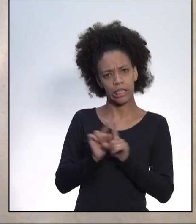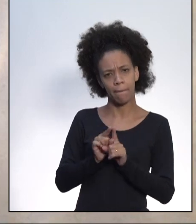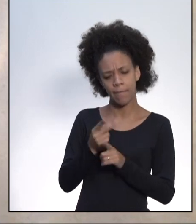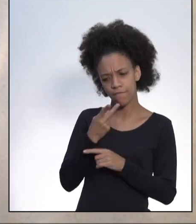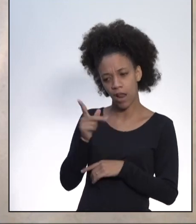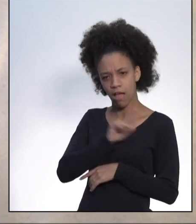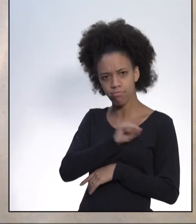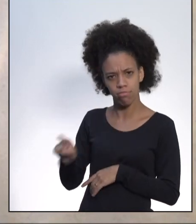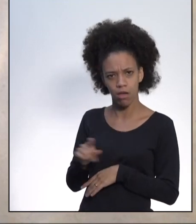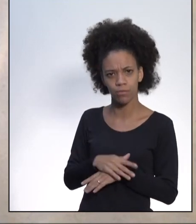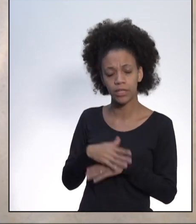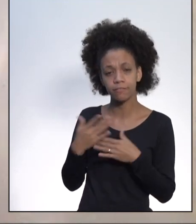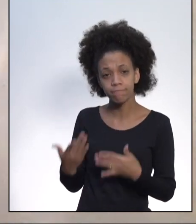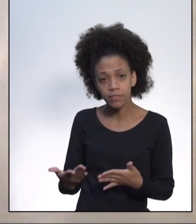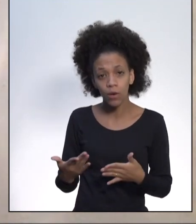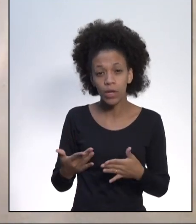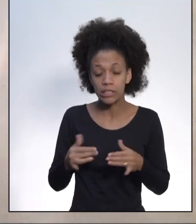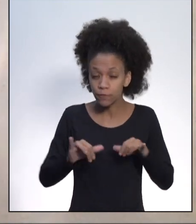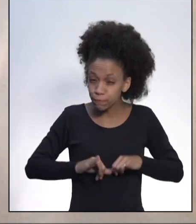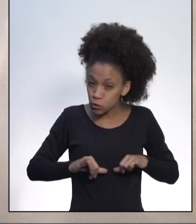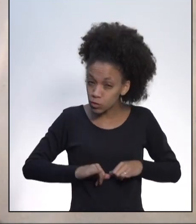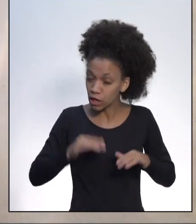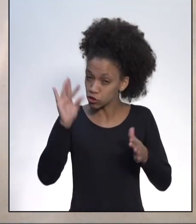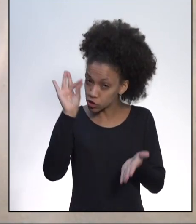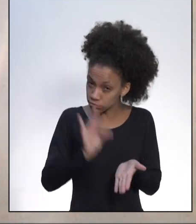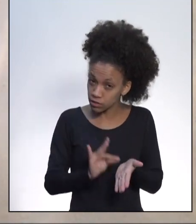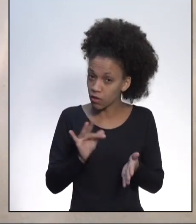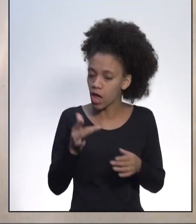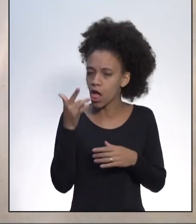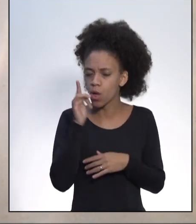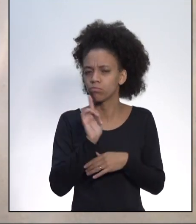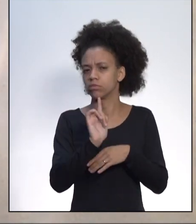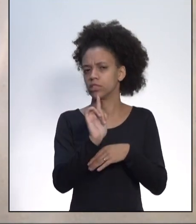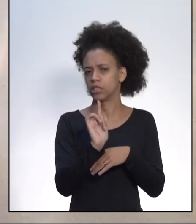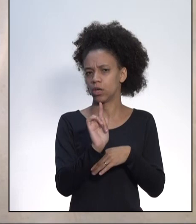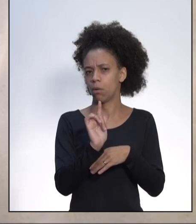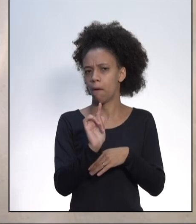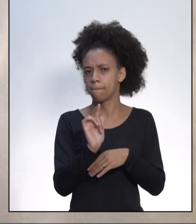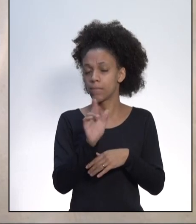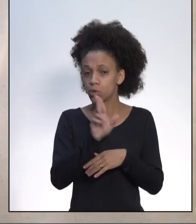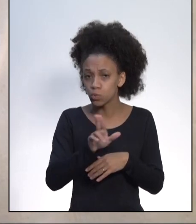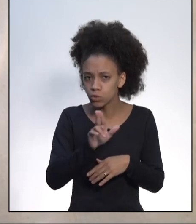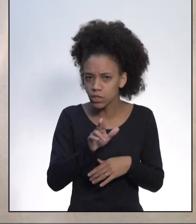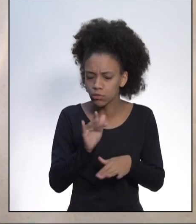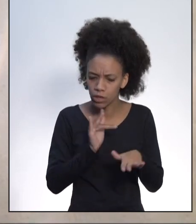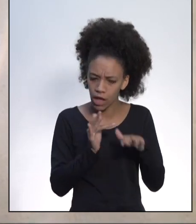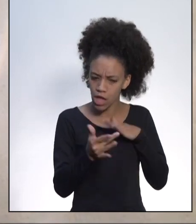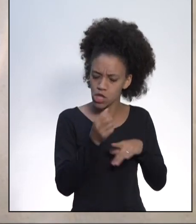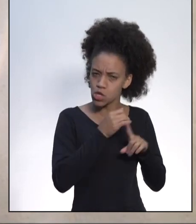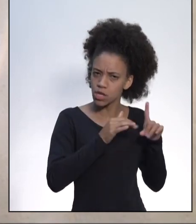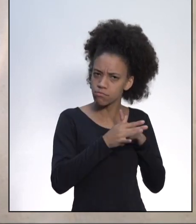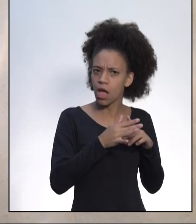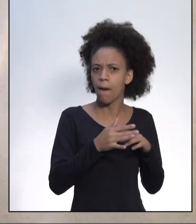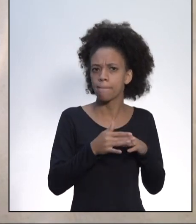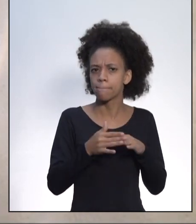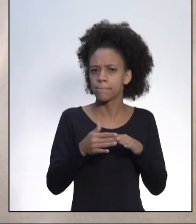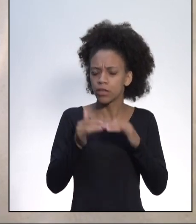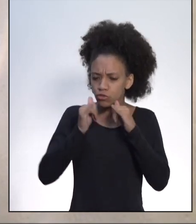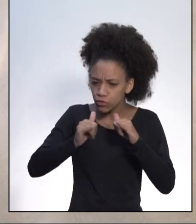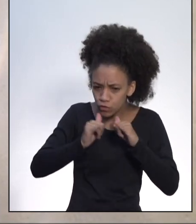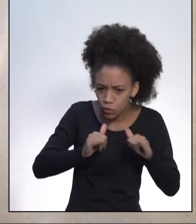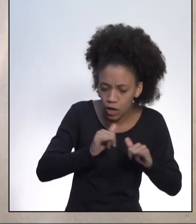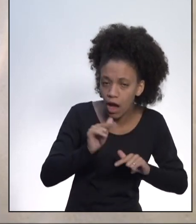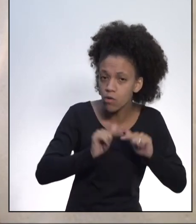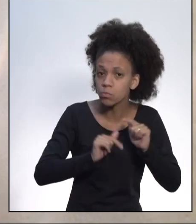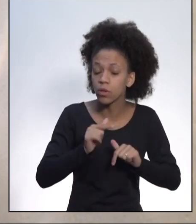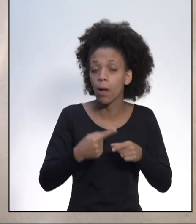nesse momento de dificuldade atual, ela conseguiu. E ela está usando as redes sociais para poder divulgar os produtos, porque é a forma